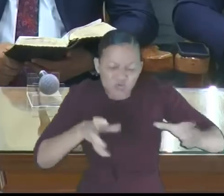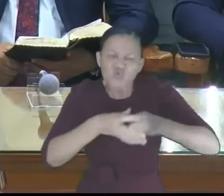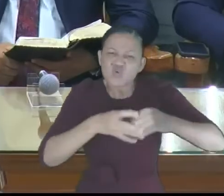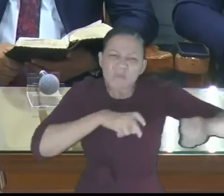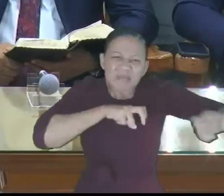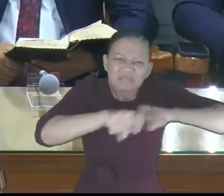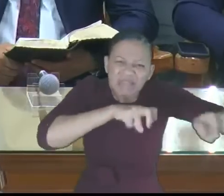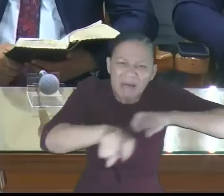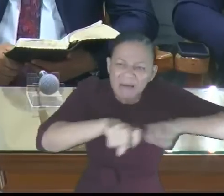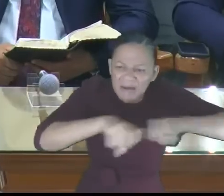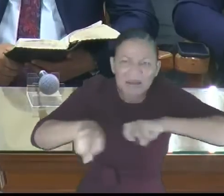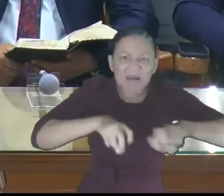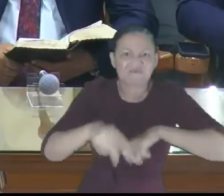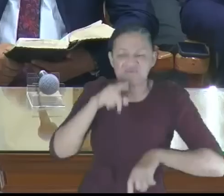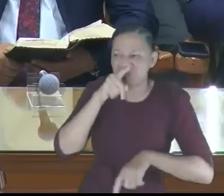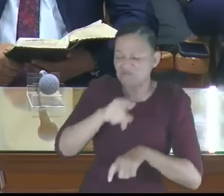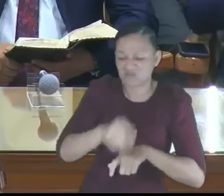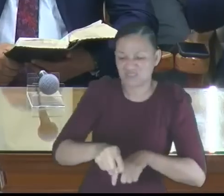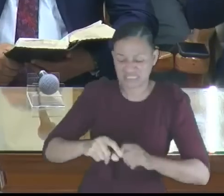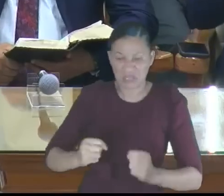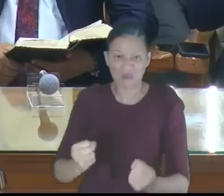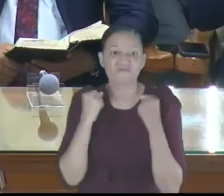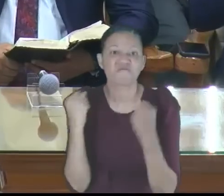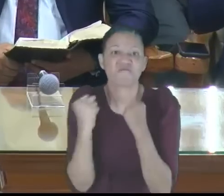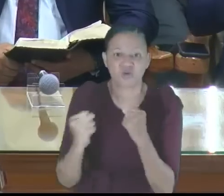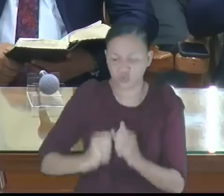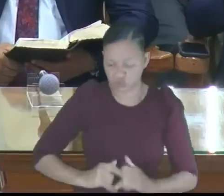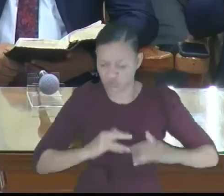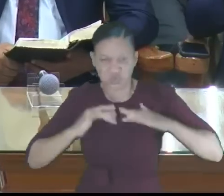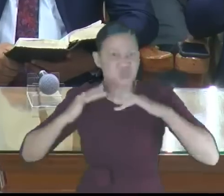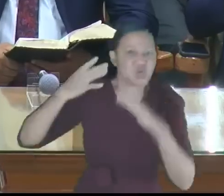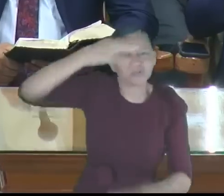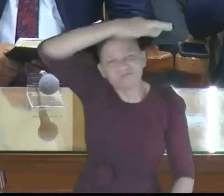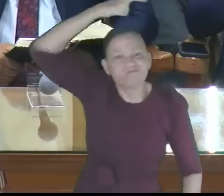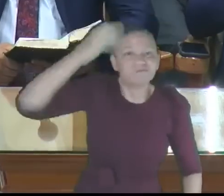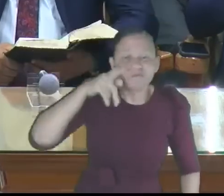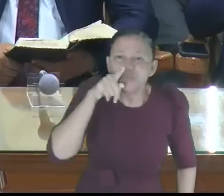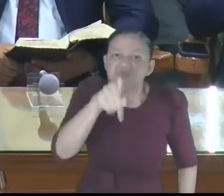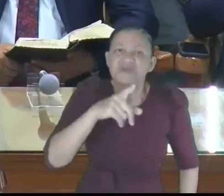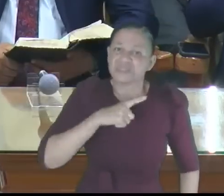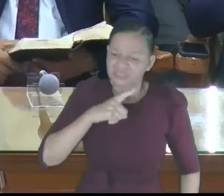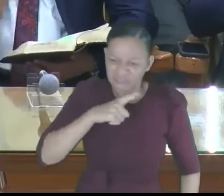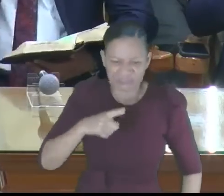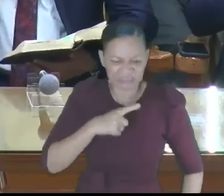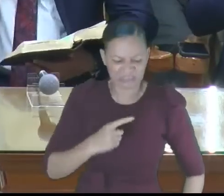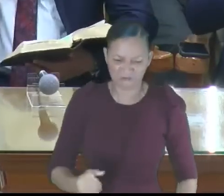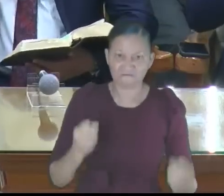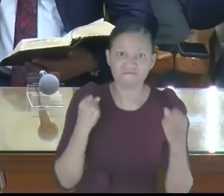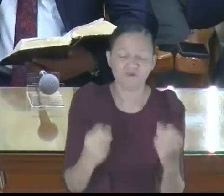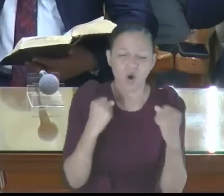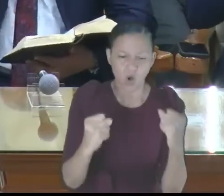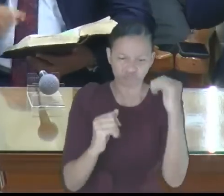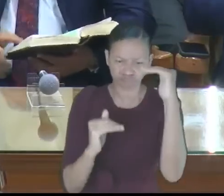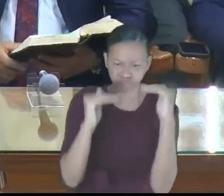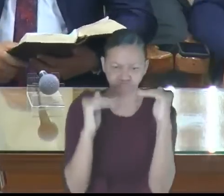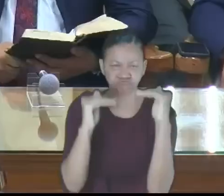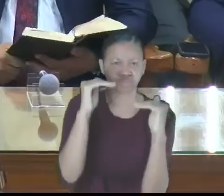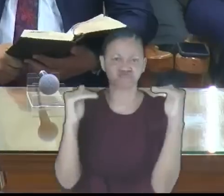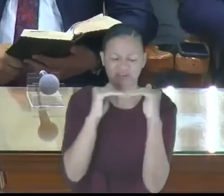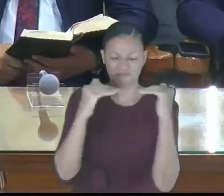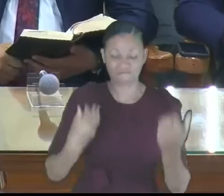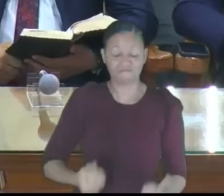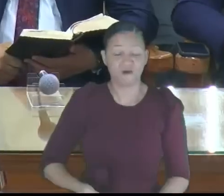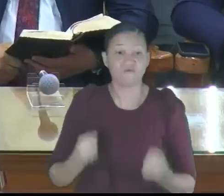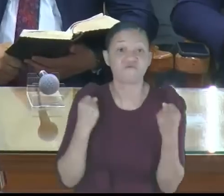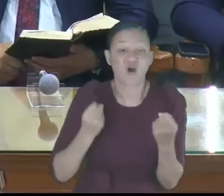você ter uma igreja cheia do Espírito Santo, para você ter uma igreja equilibrada, para você ter uma igreja viva,